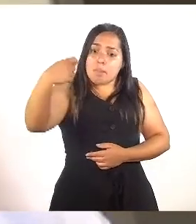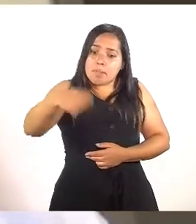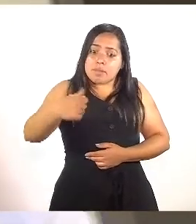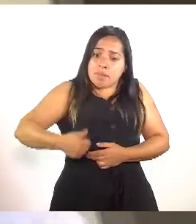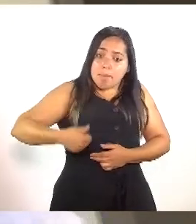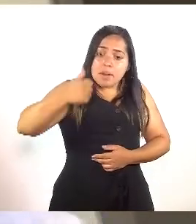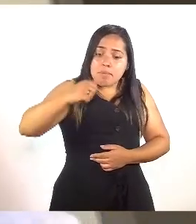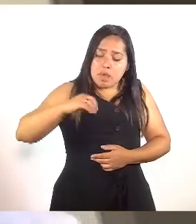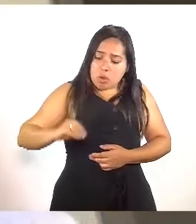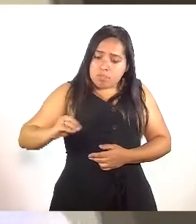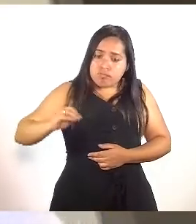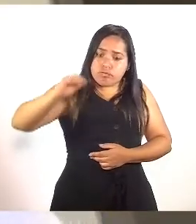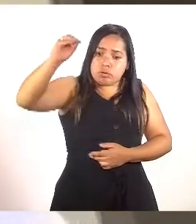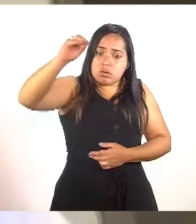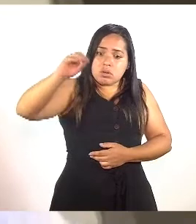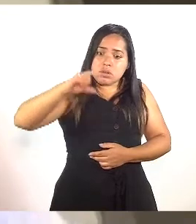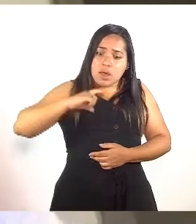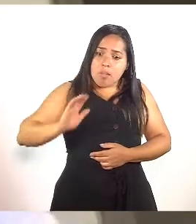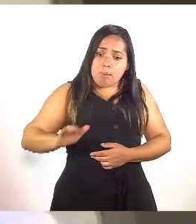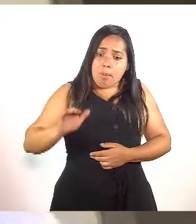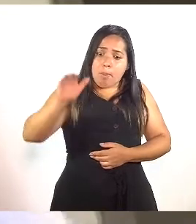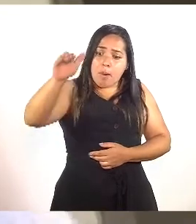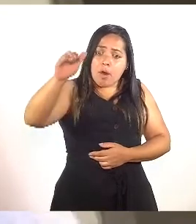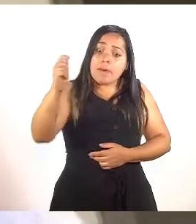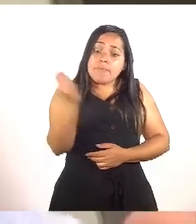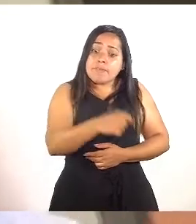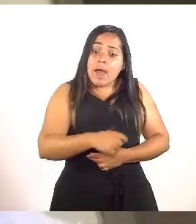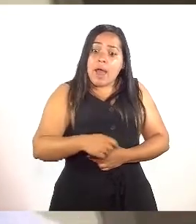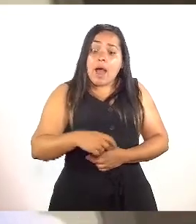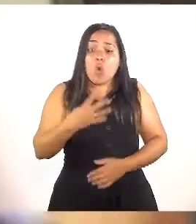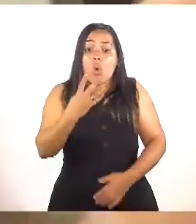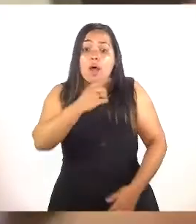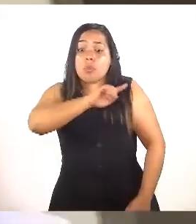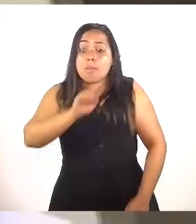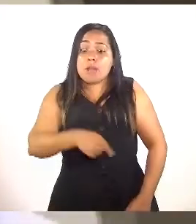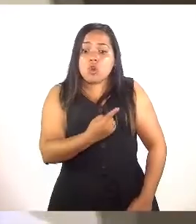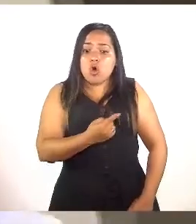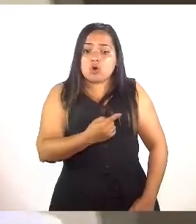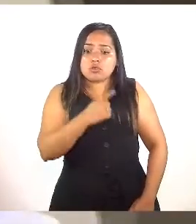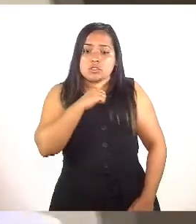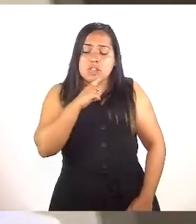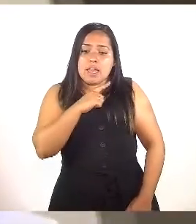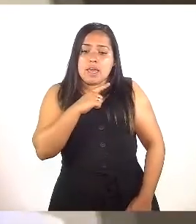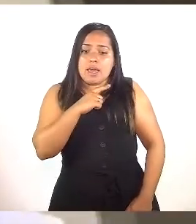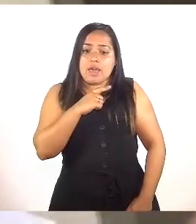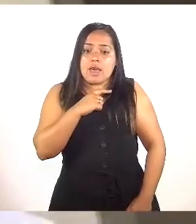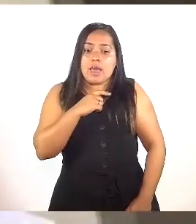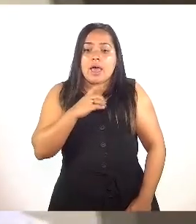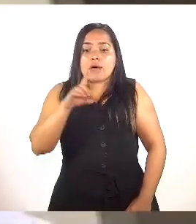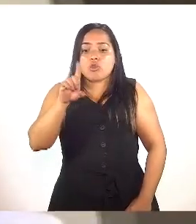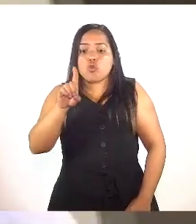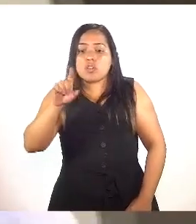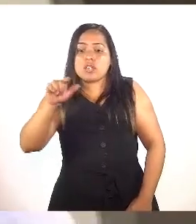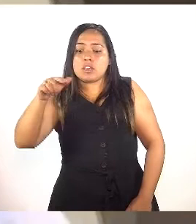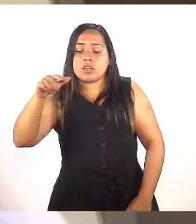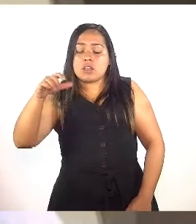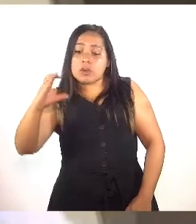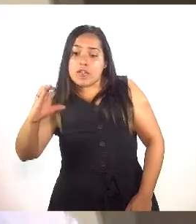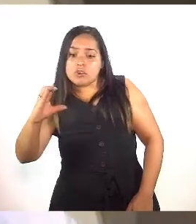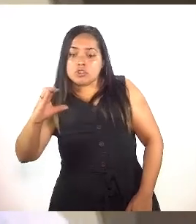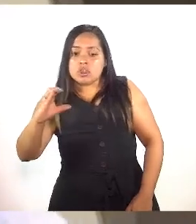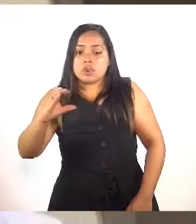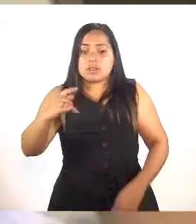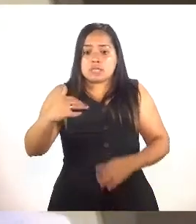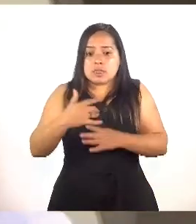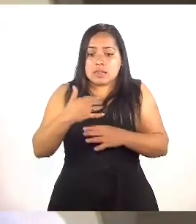de quase 4 milhões de habitantes, entre Duque de Caxias, Belford Roxo, São João, outros municípios, ela não pode ficar de